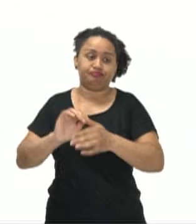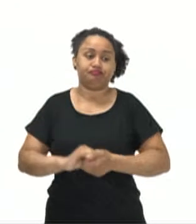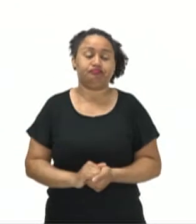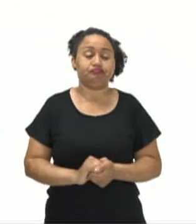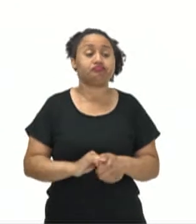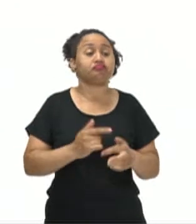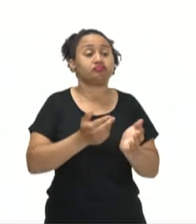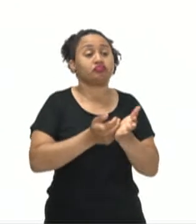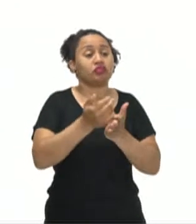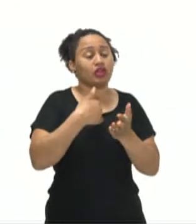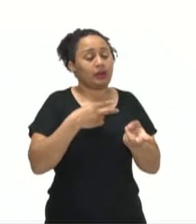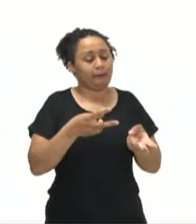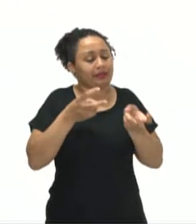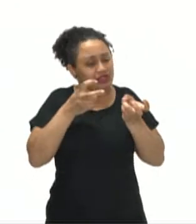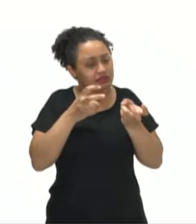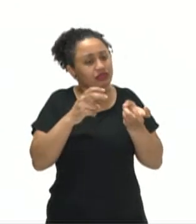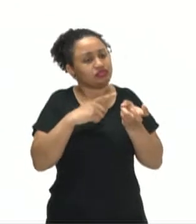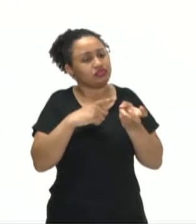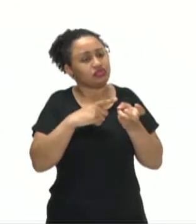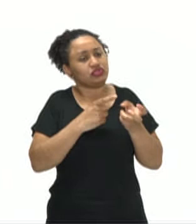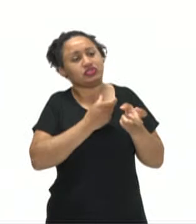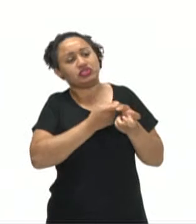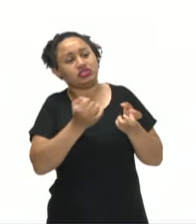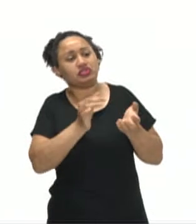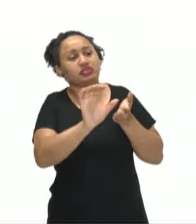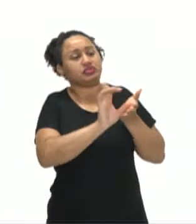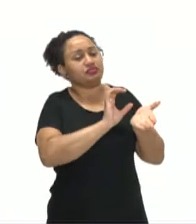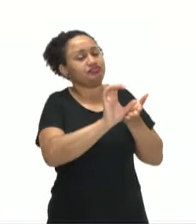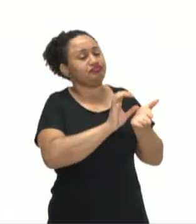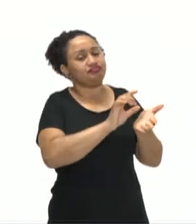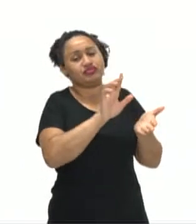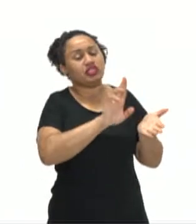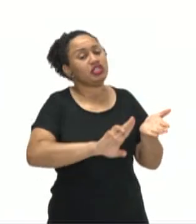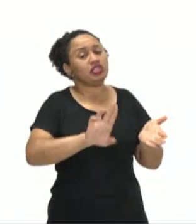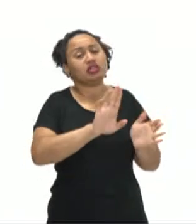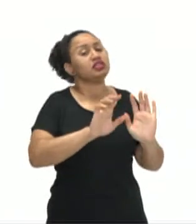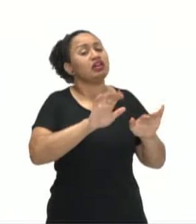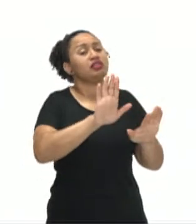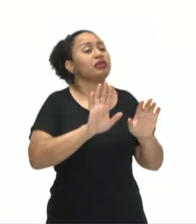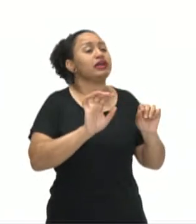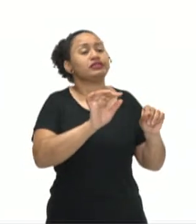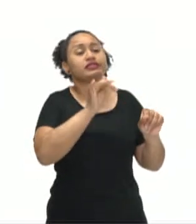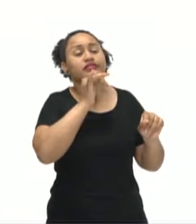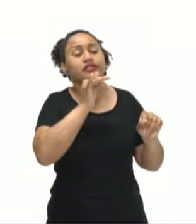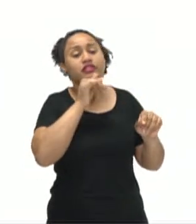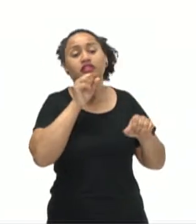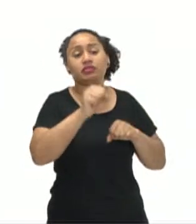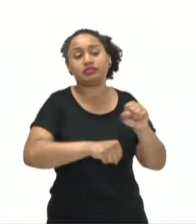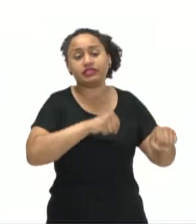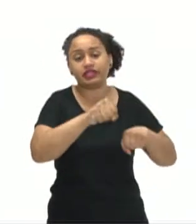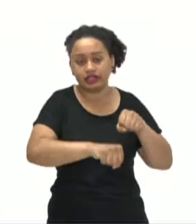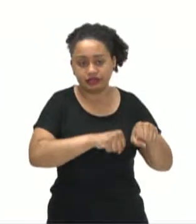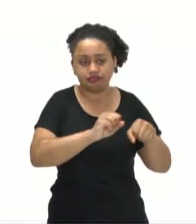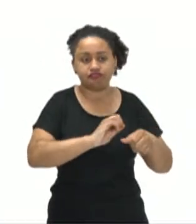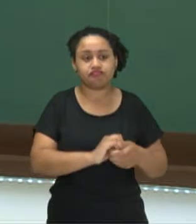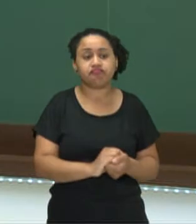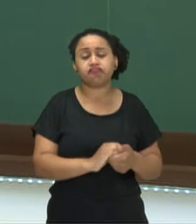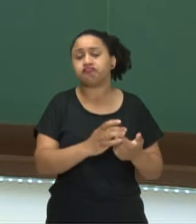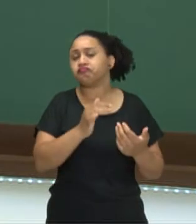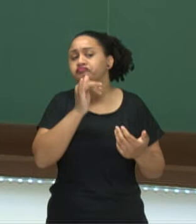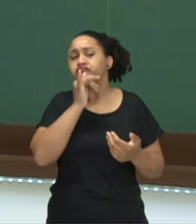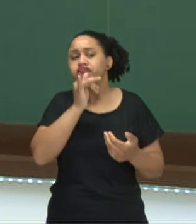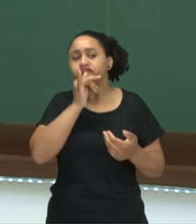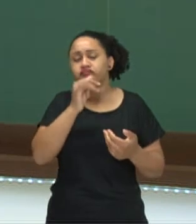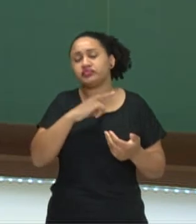de início, ela percebeu que possuía alguns ativos que não utilizava mais, como a sua bicicleta. Por exemplo, você